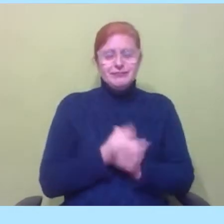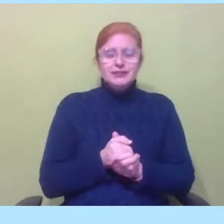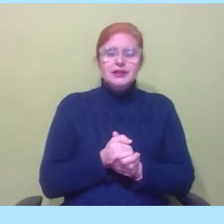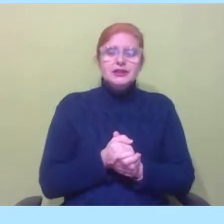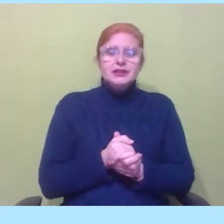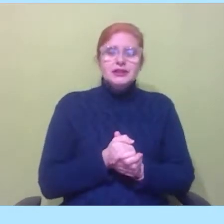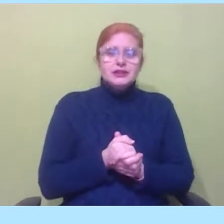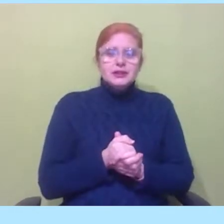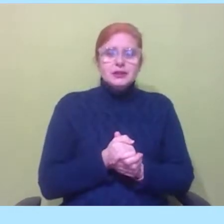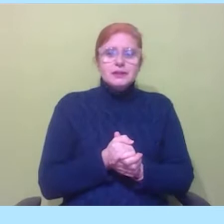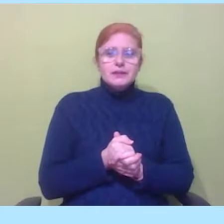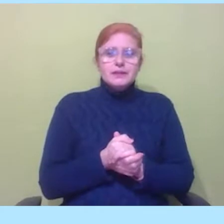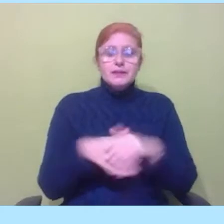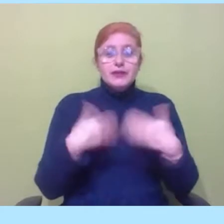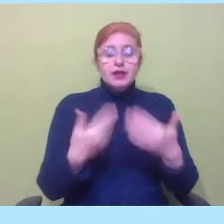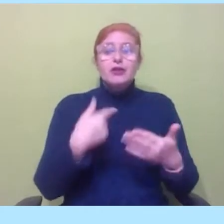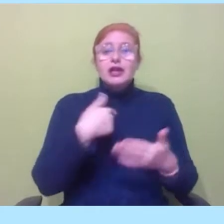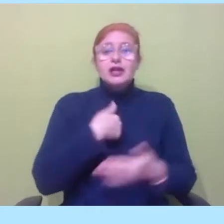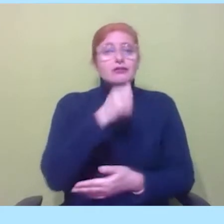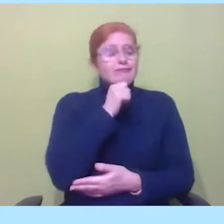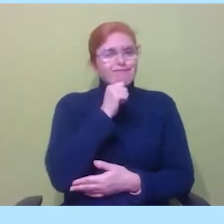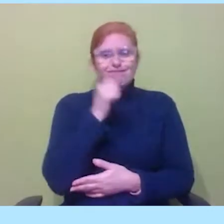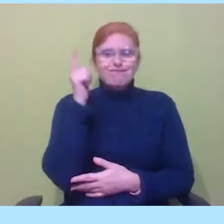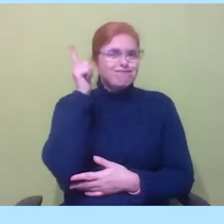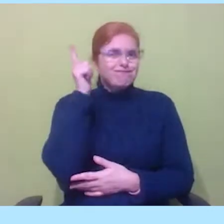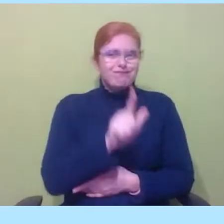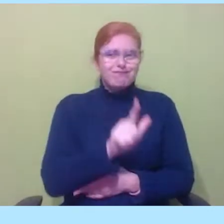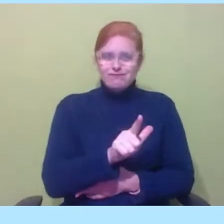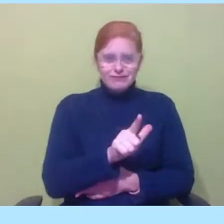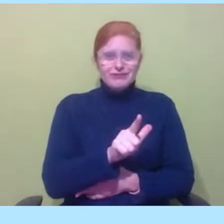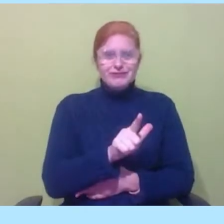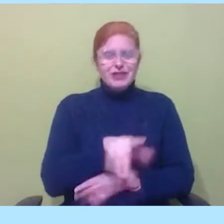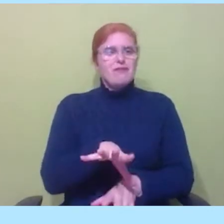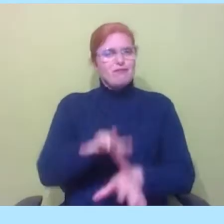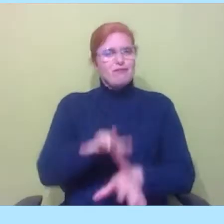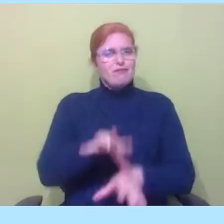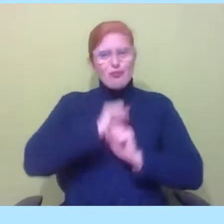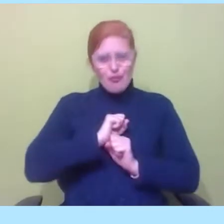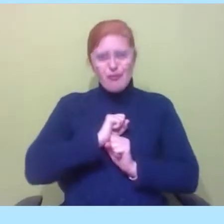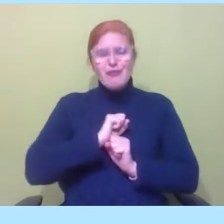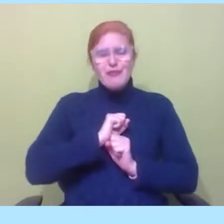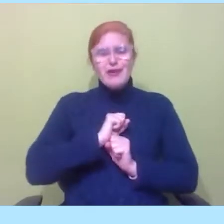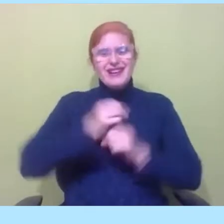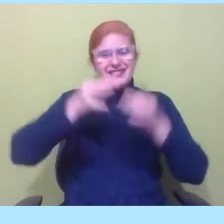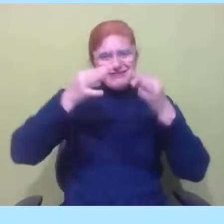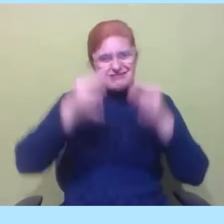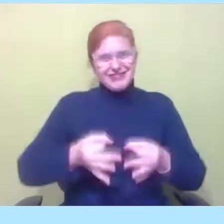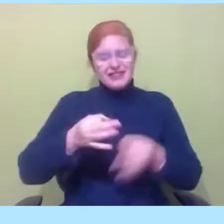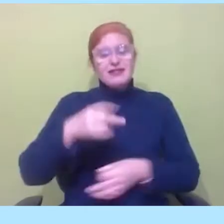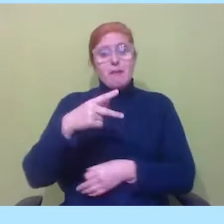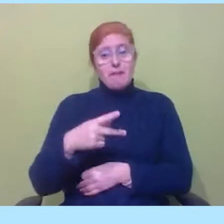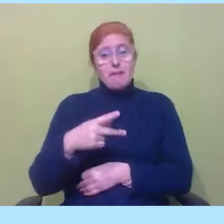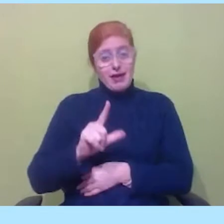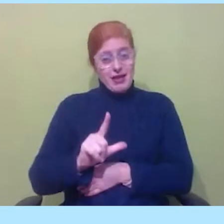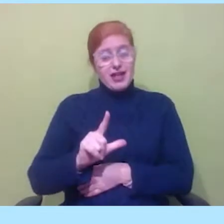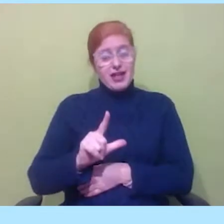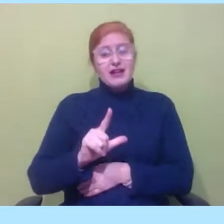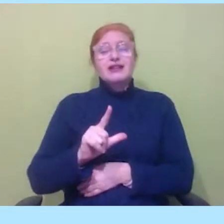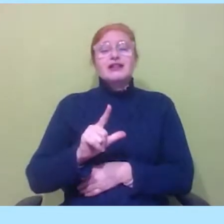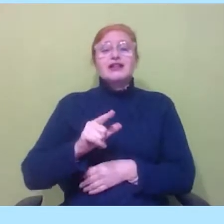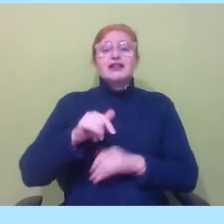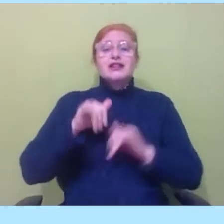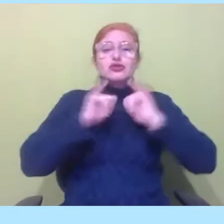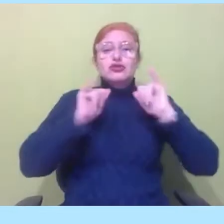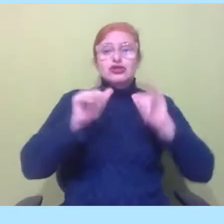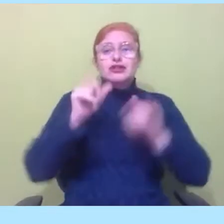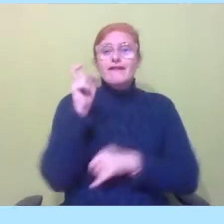Olha, eu ainda não consegui me apropriar exatamente do PL, né, das fake news. Mas eu acredito que